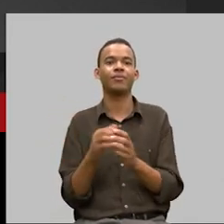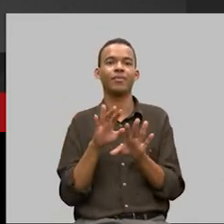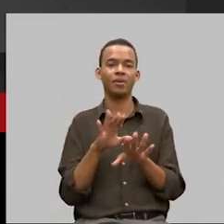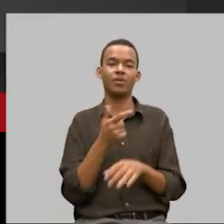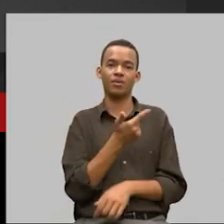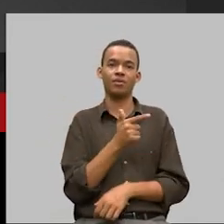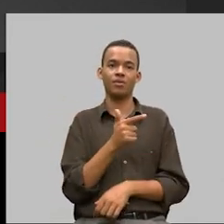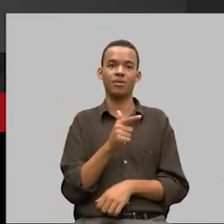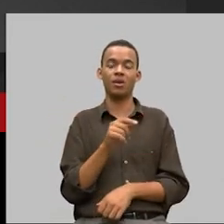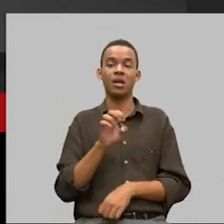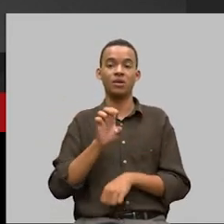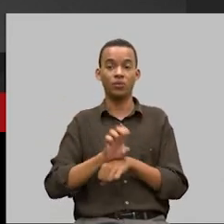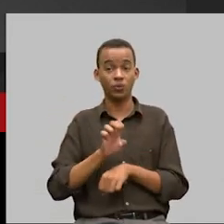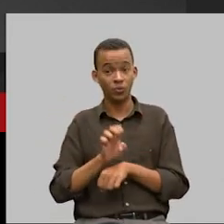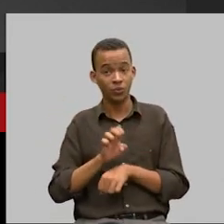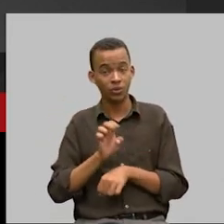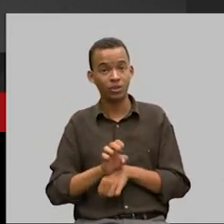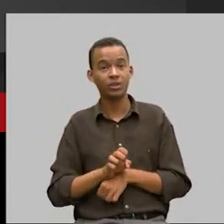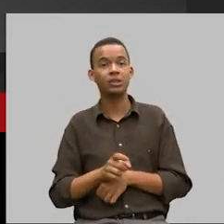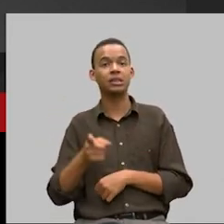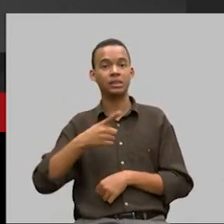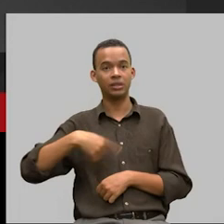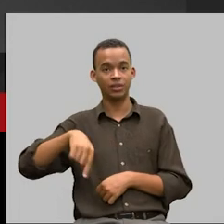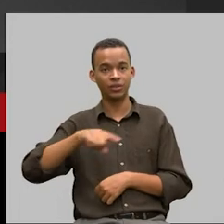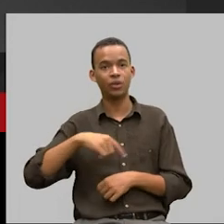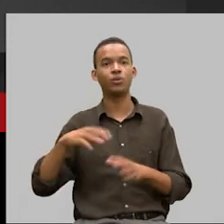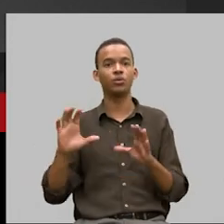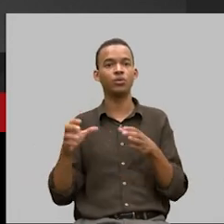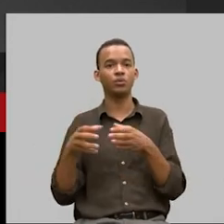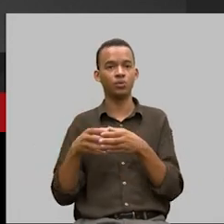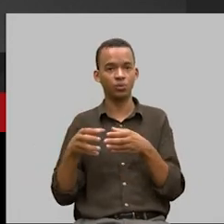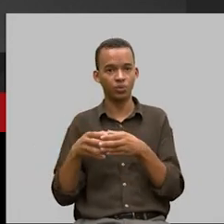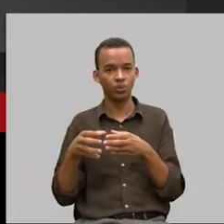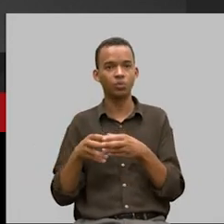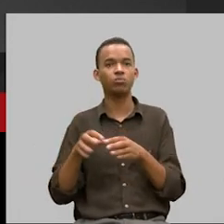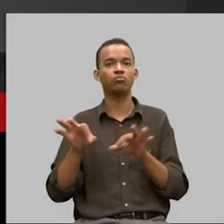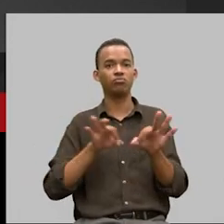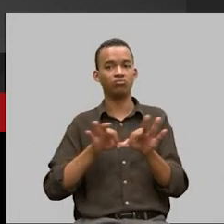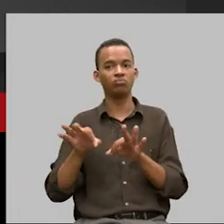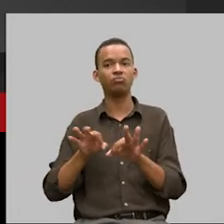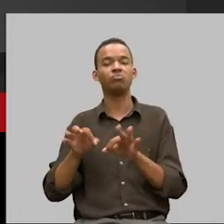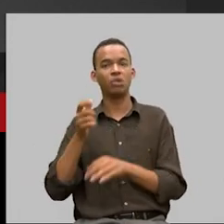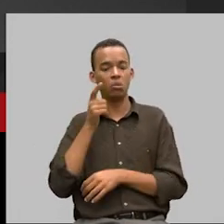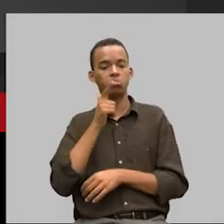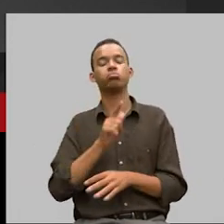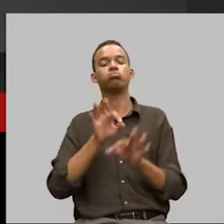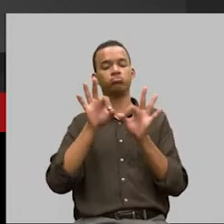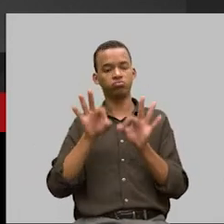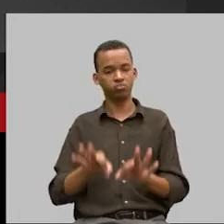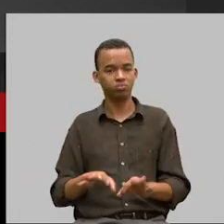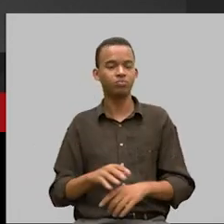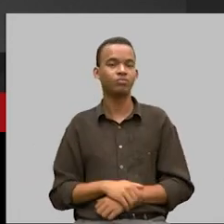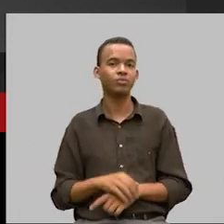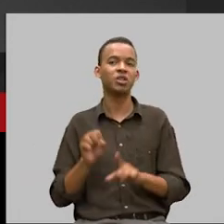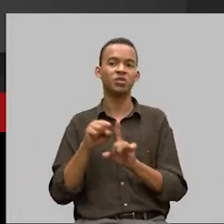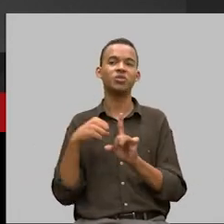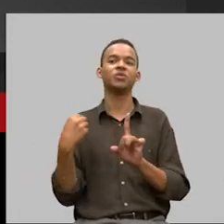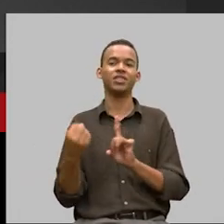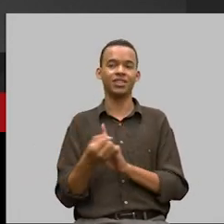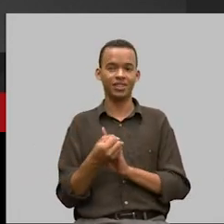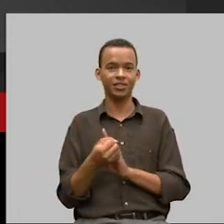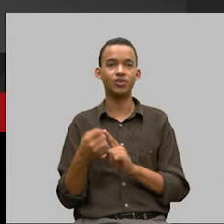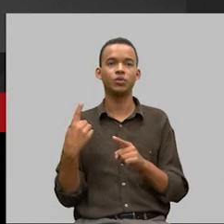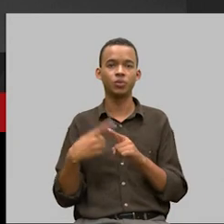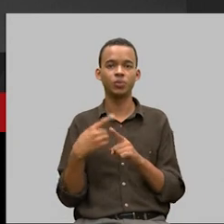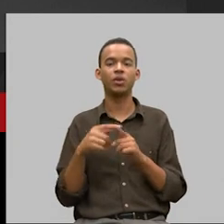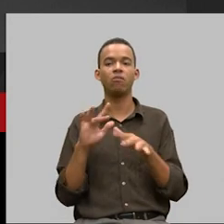Estado nós sociedade civil organizada porque foi essa sociedade civil que botou desde as suas